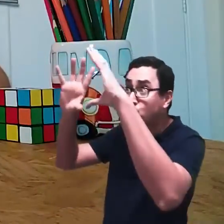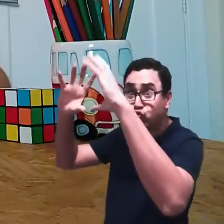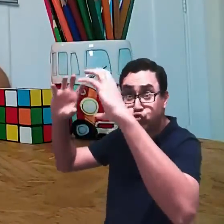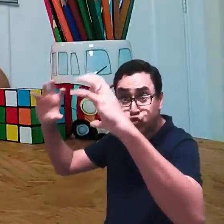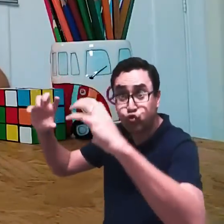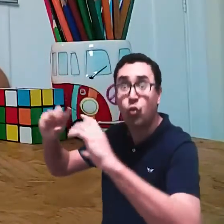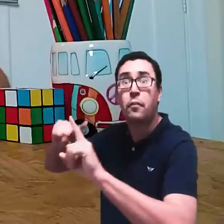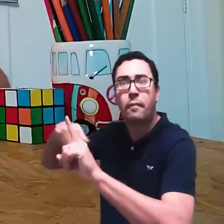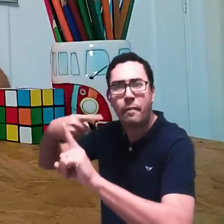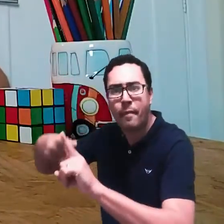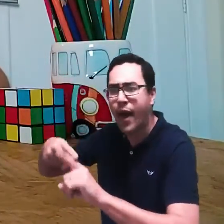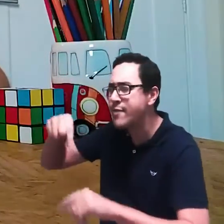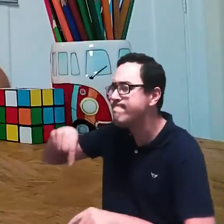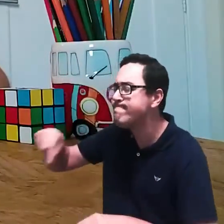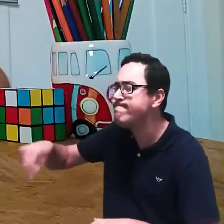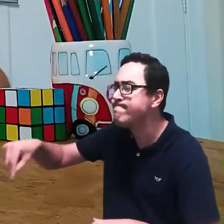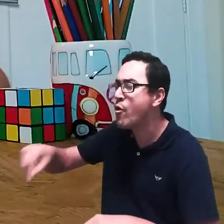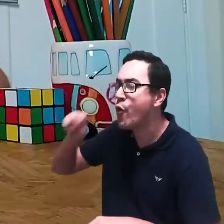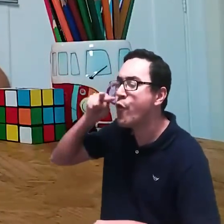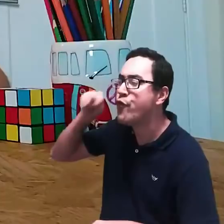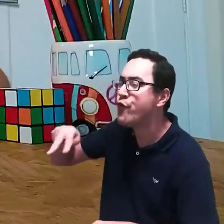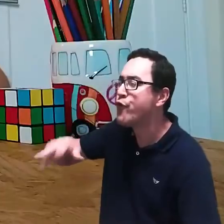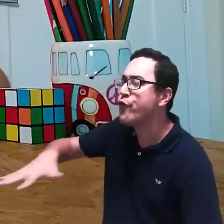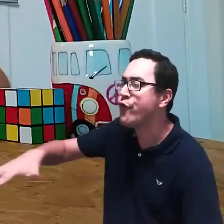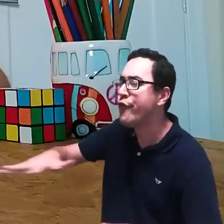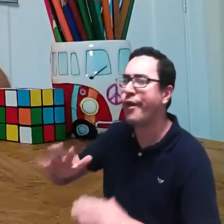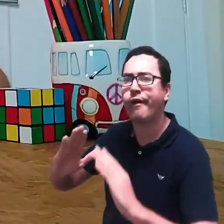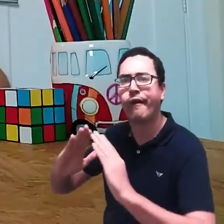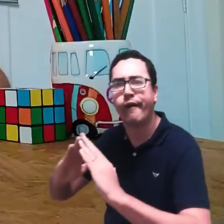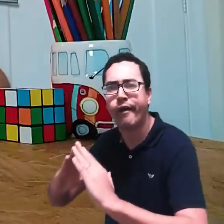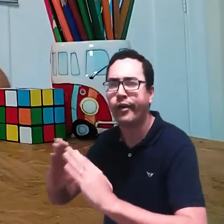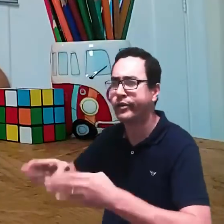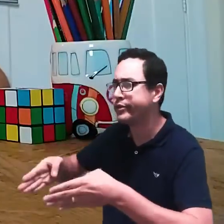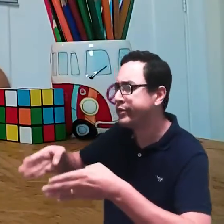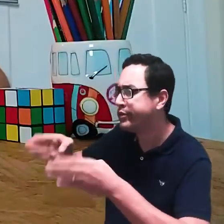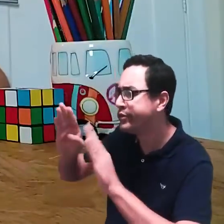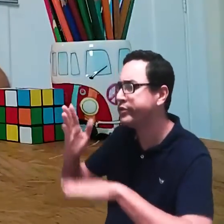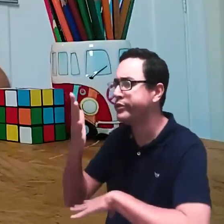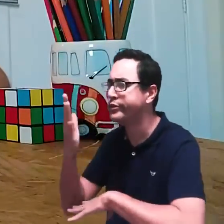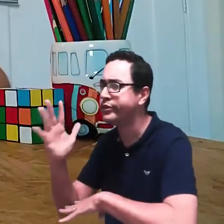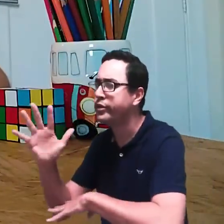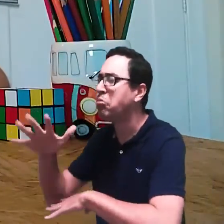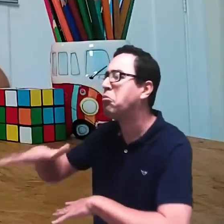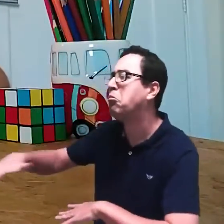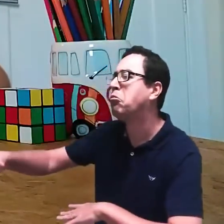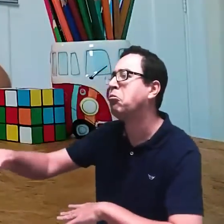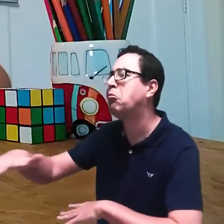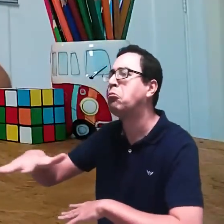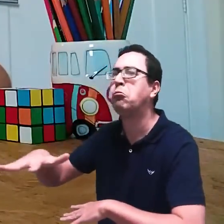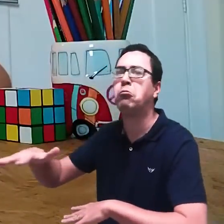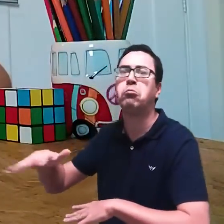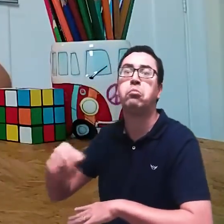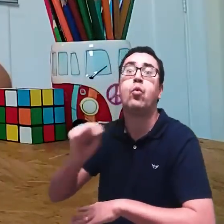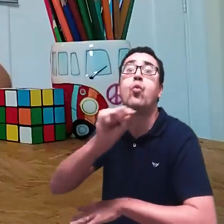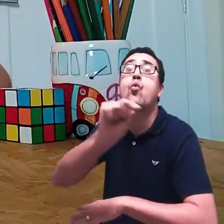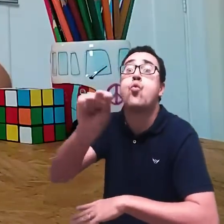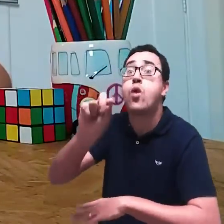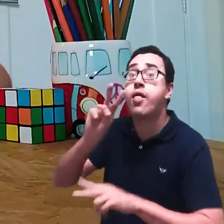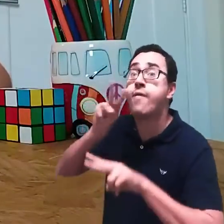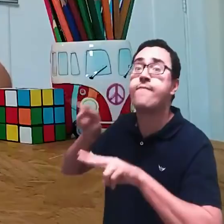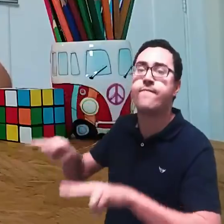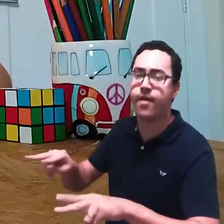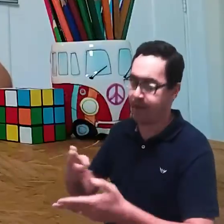certo? Aquilo que vocês enxergam quando olham para fora da casa de vocês. Tudo bem? Esse vai ser o nosso desenho de